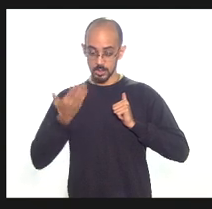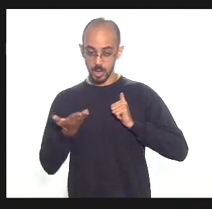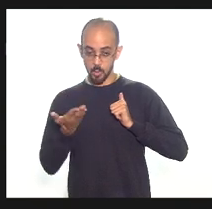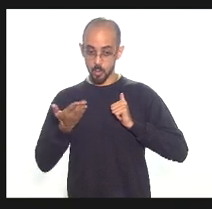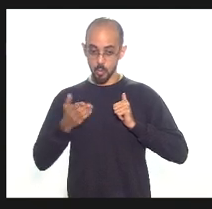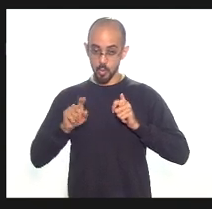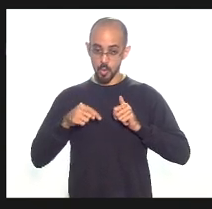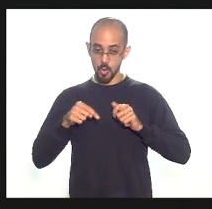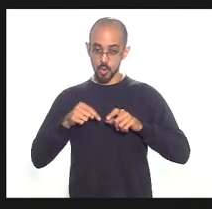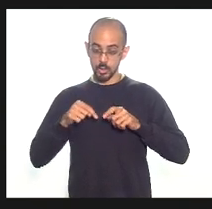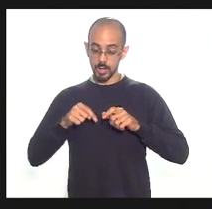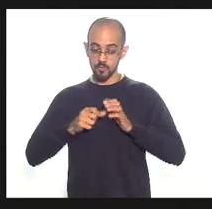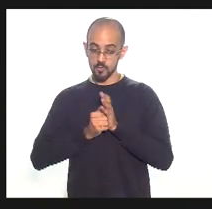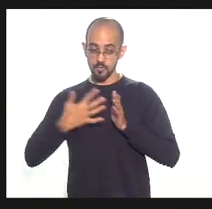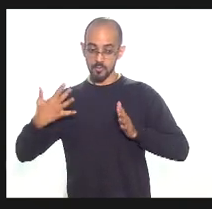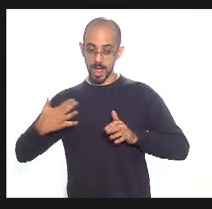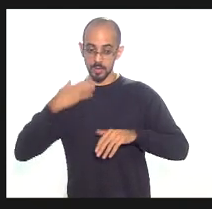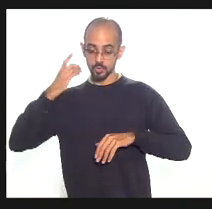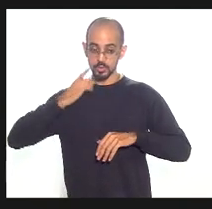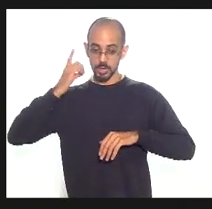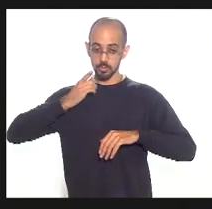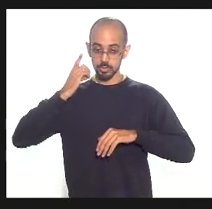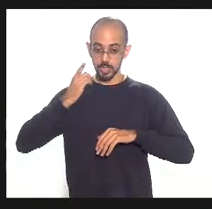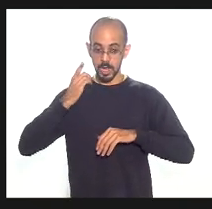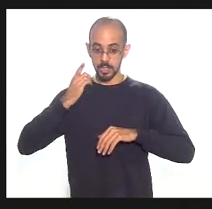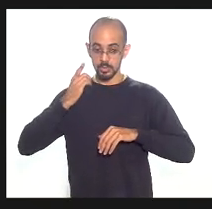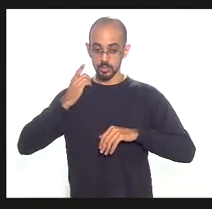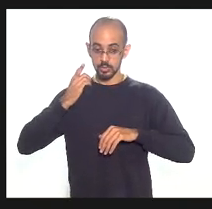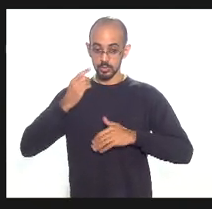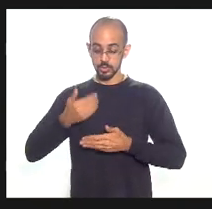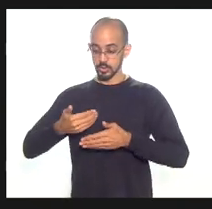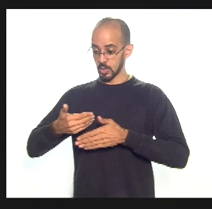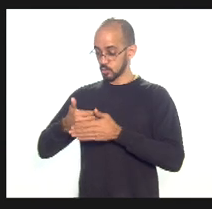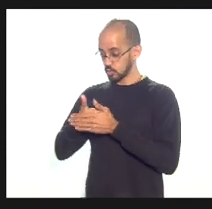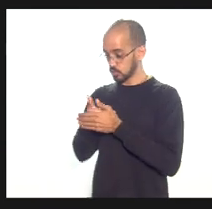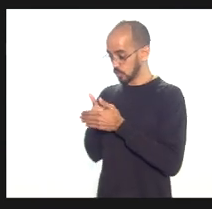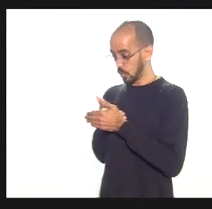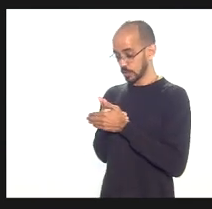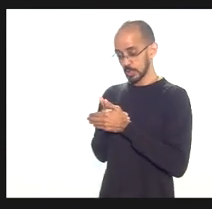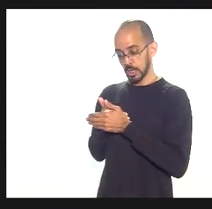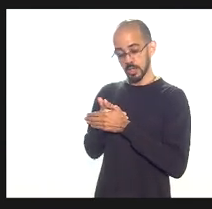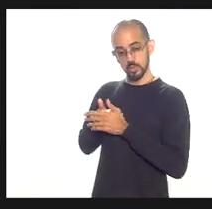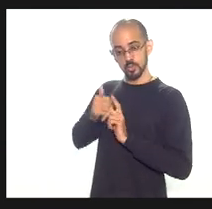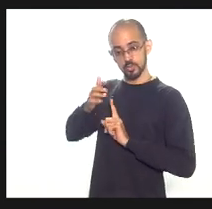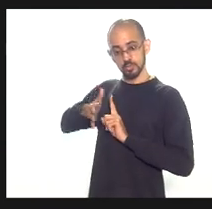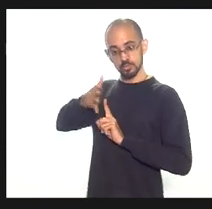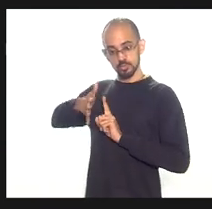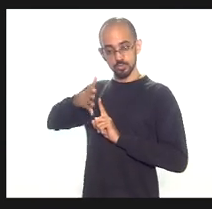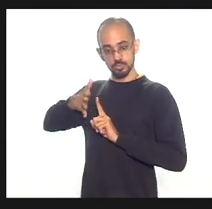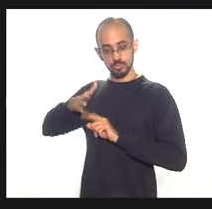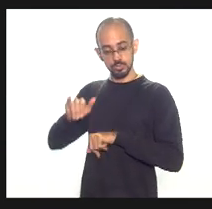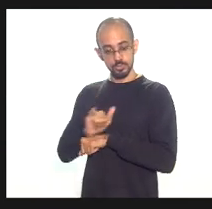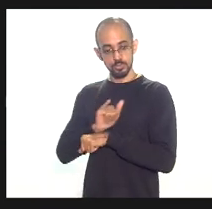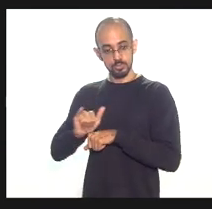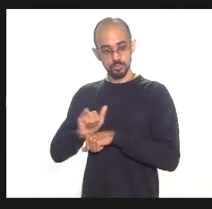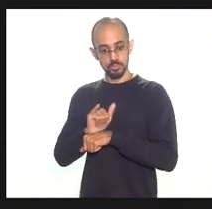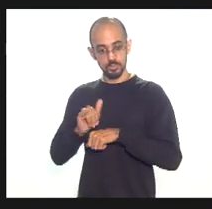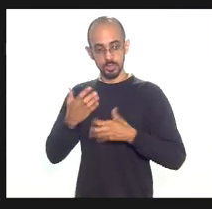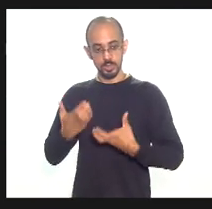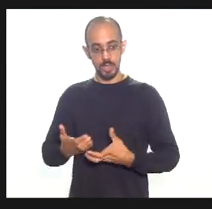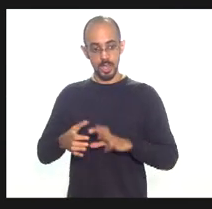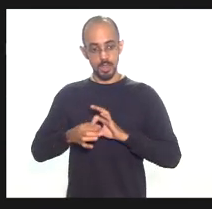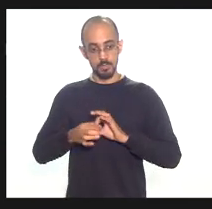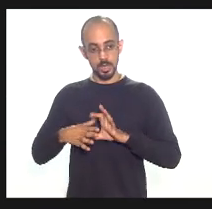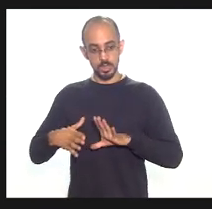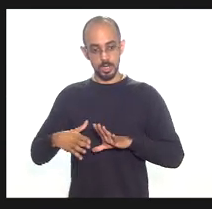se escondendo atrás de um palavreado de que quer liberdade de que quer